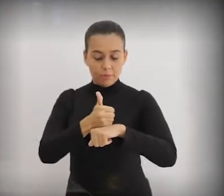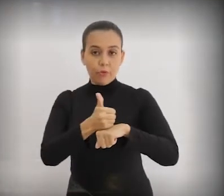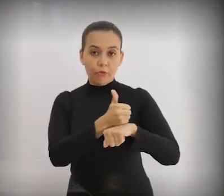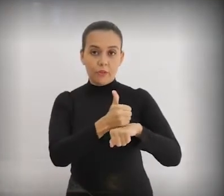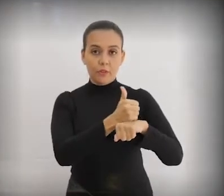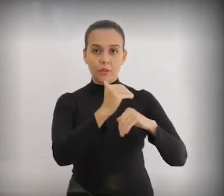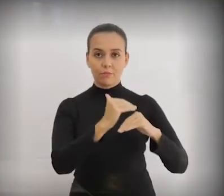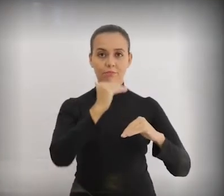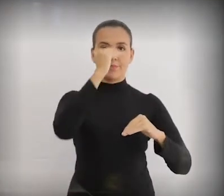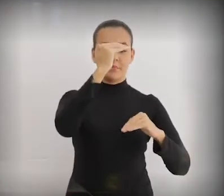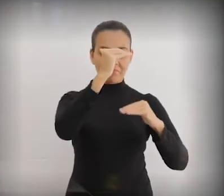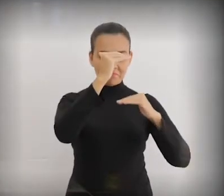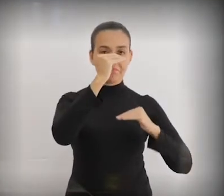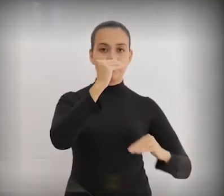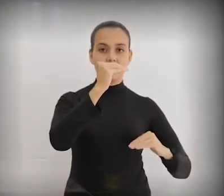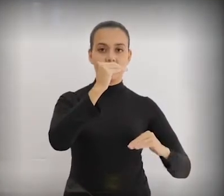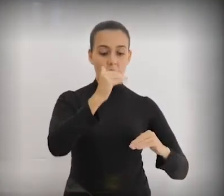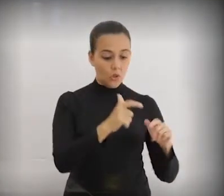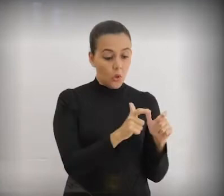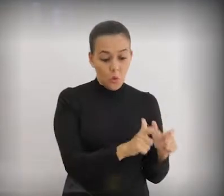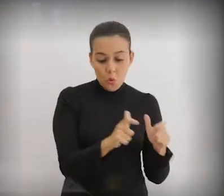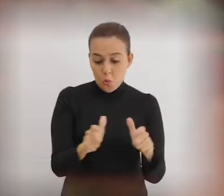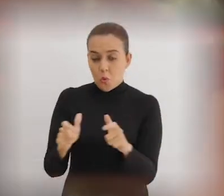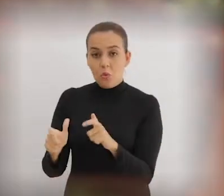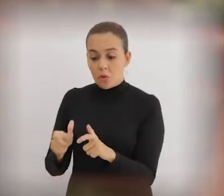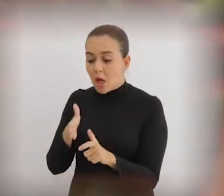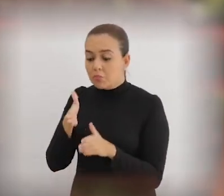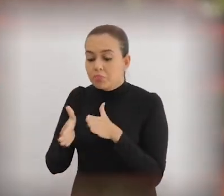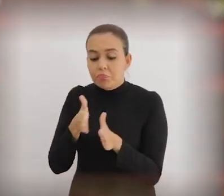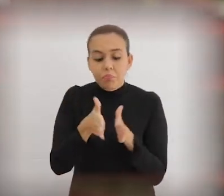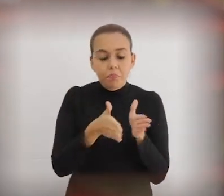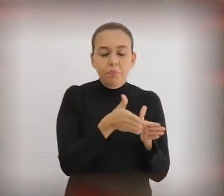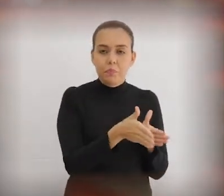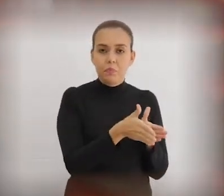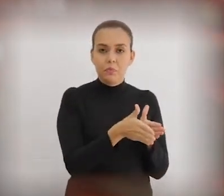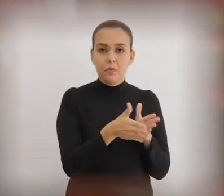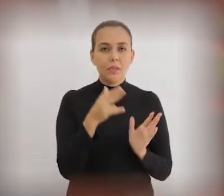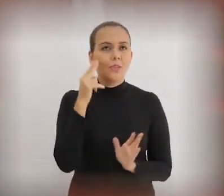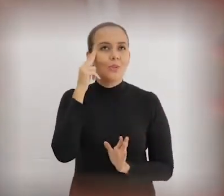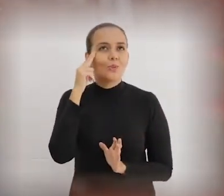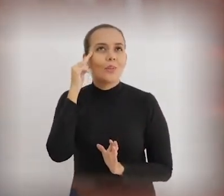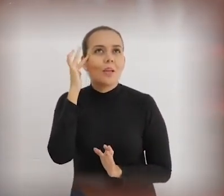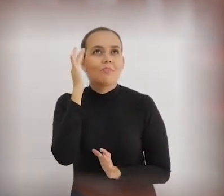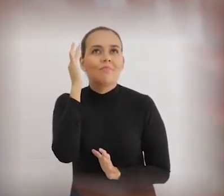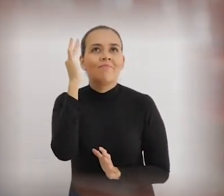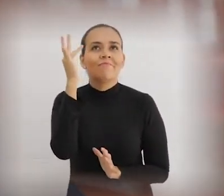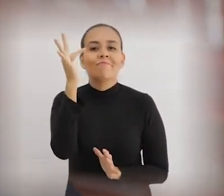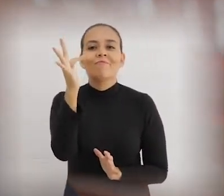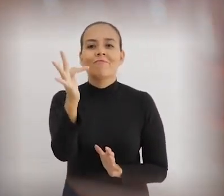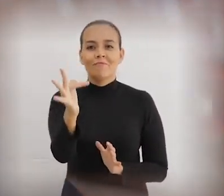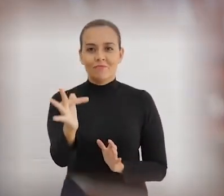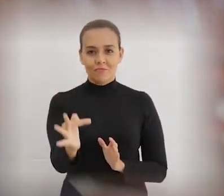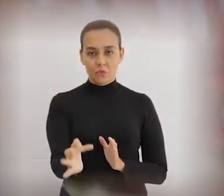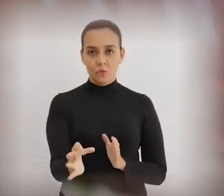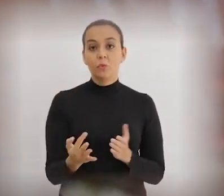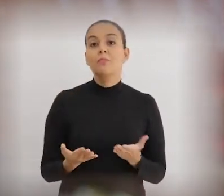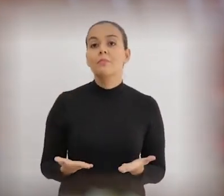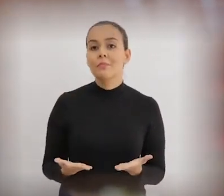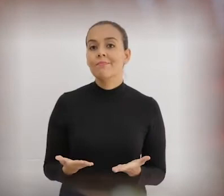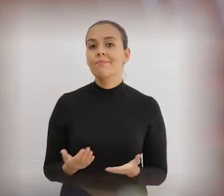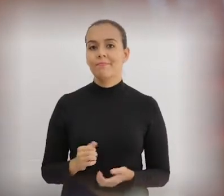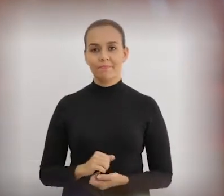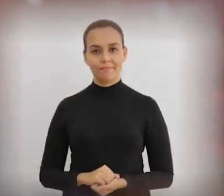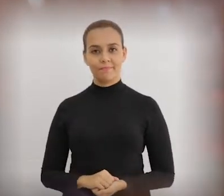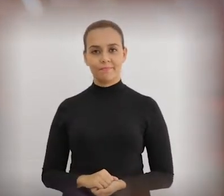você pode ir, os lugares que você pode frequentar, até onde você pode sonhar em ser alguma coisa, tá certo?